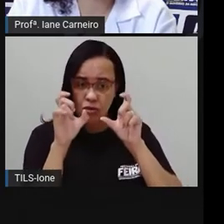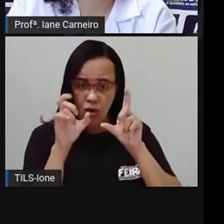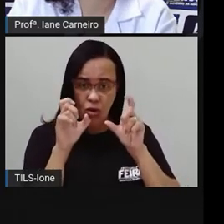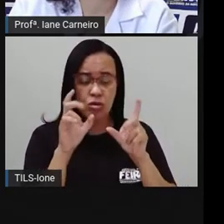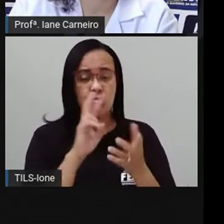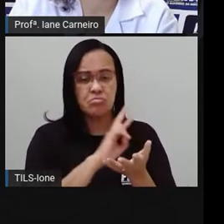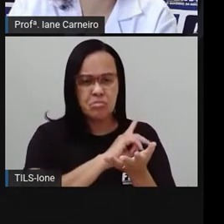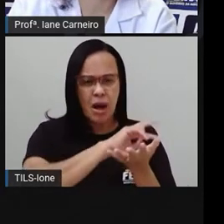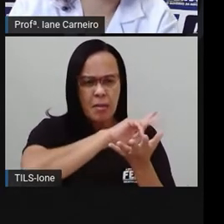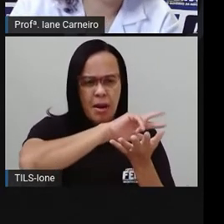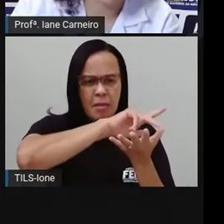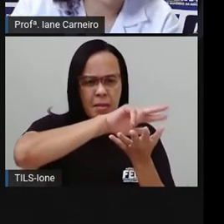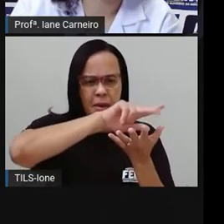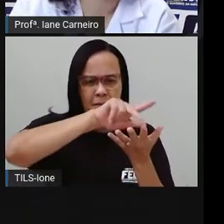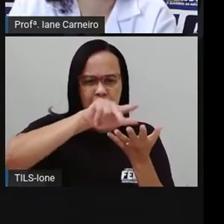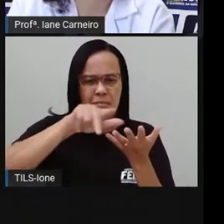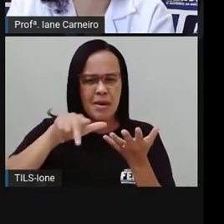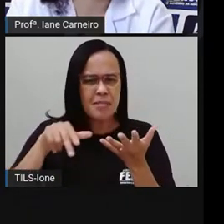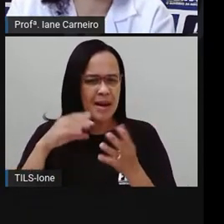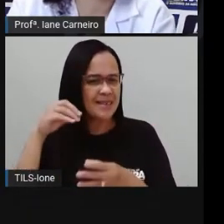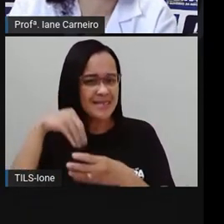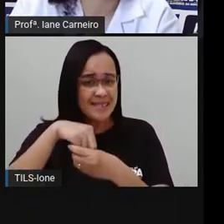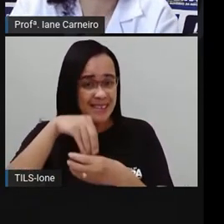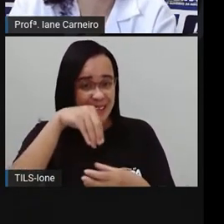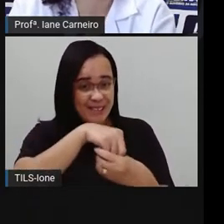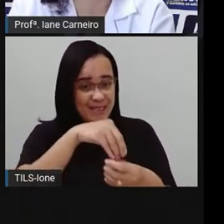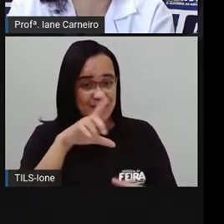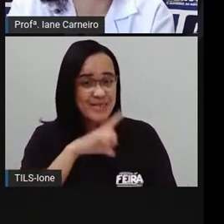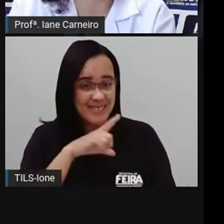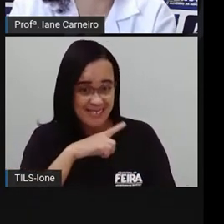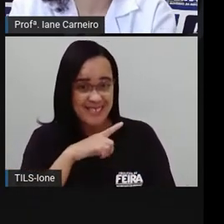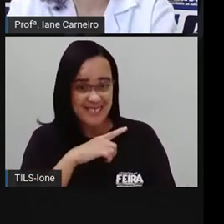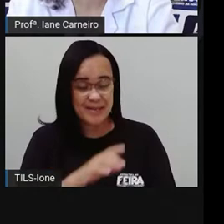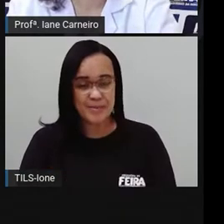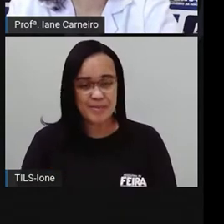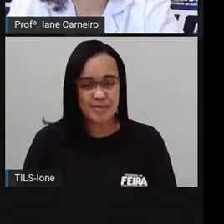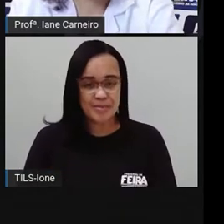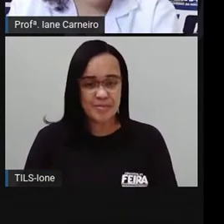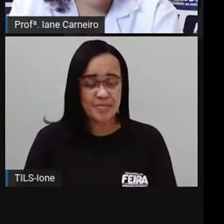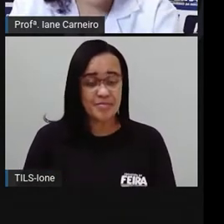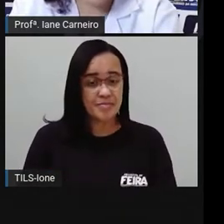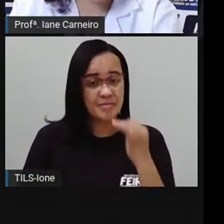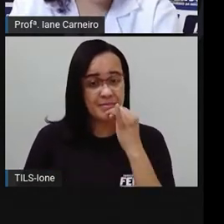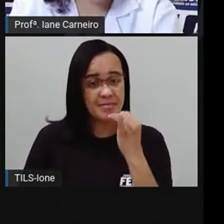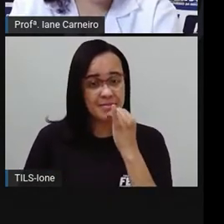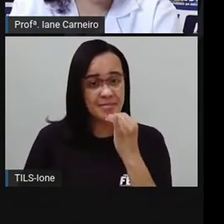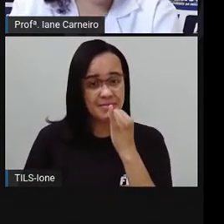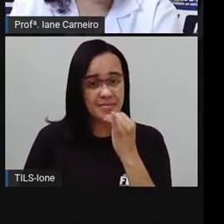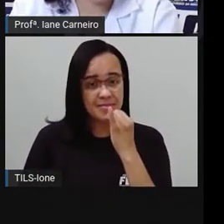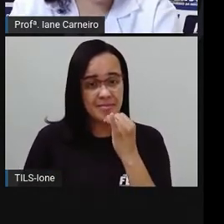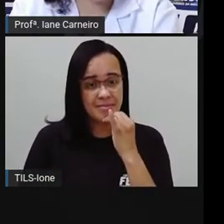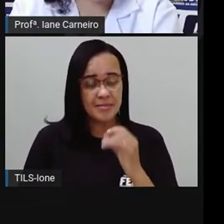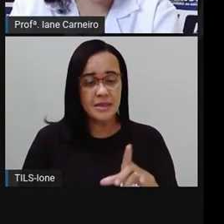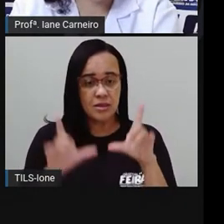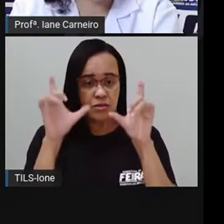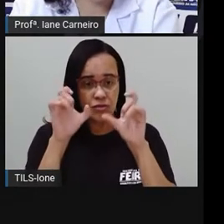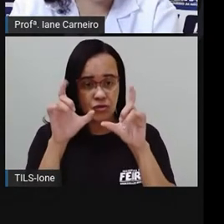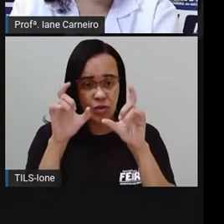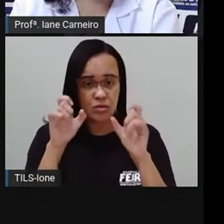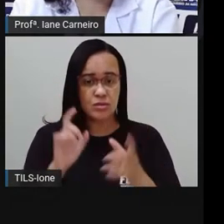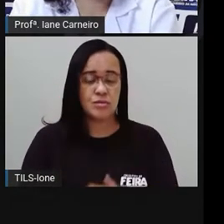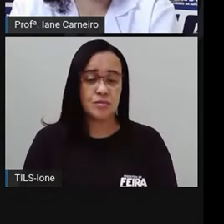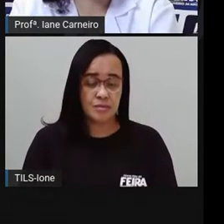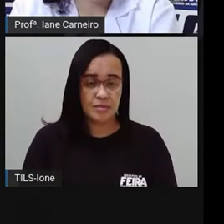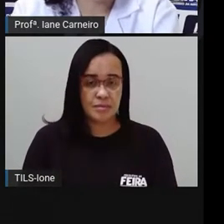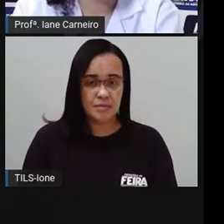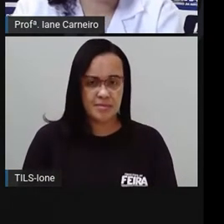ver vários, equipamentos, vários objetos que estão dentro de uma casa. Então, por exemplo, ó, nessa outra imagem que a Pro mostrou para vocês,